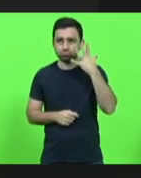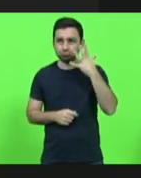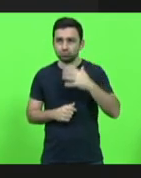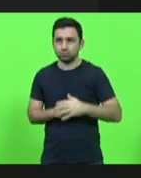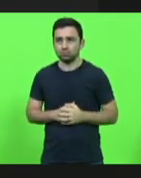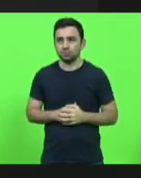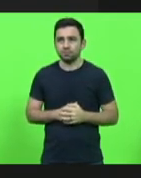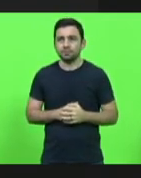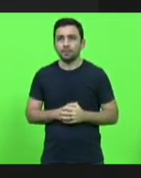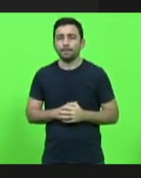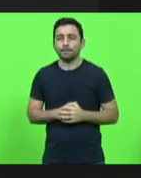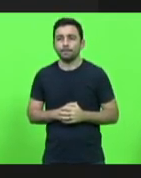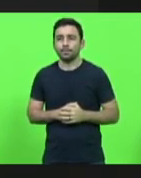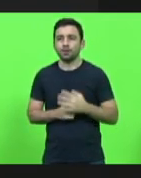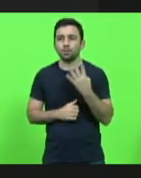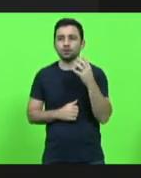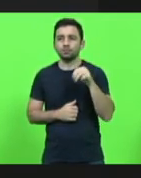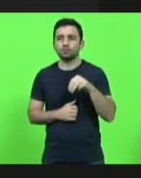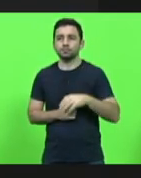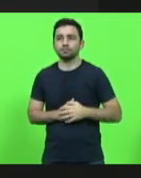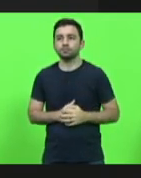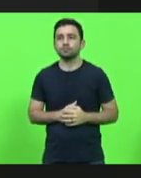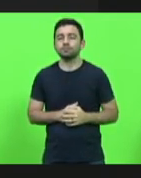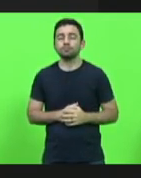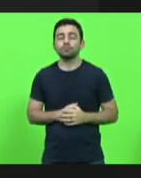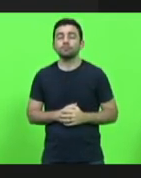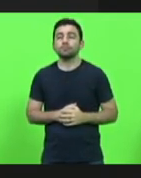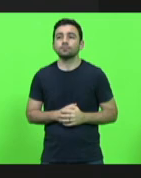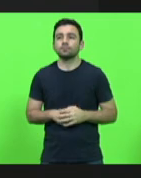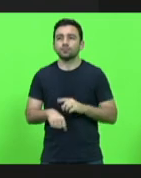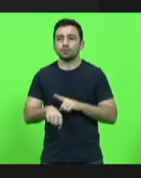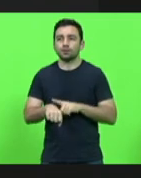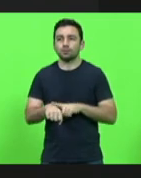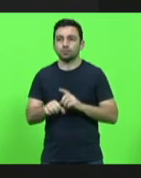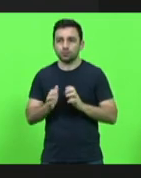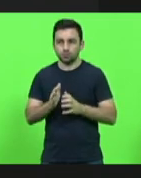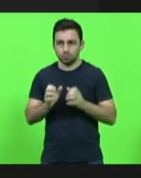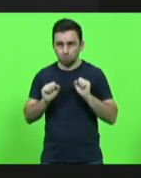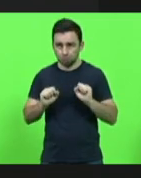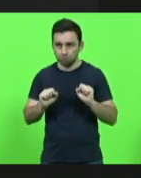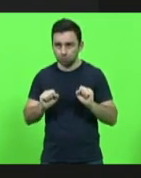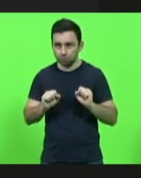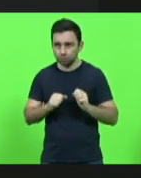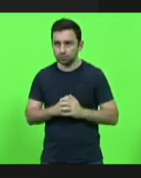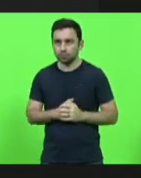Vossa Excelência terá 4 minutos, deputado. Tempo do partido, pode ser?